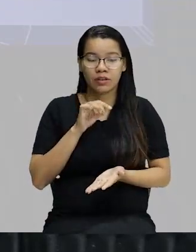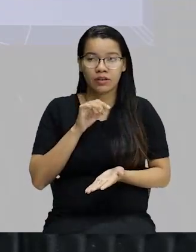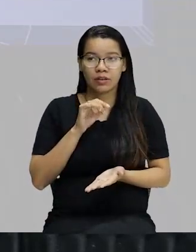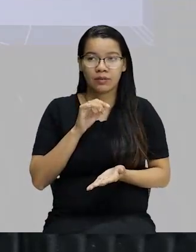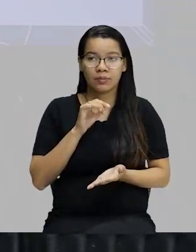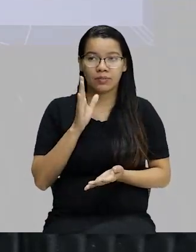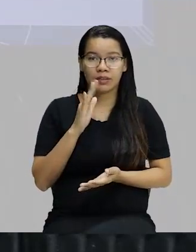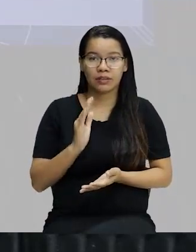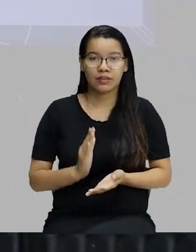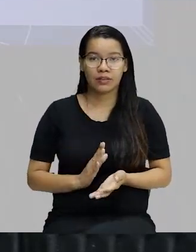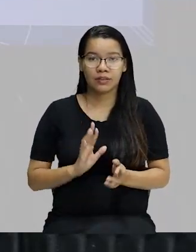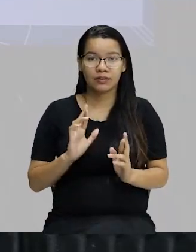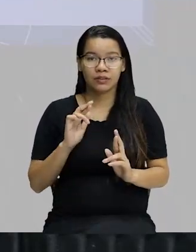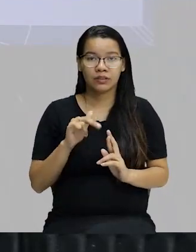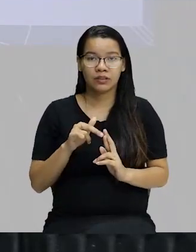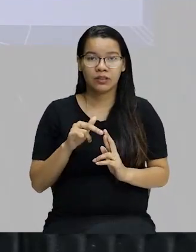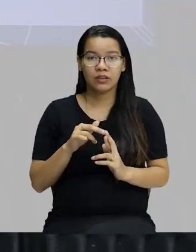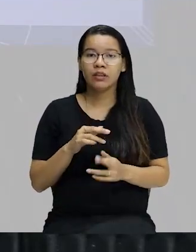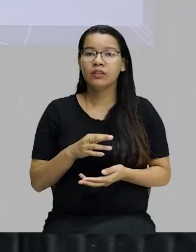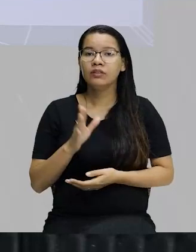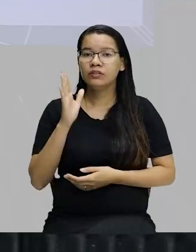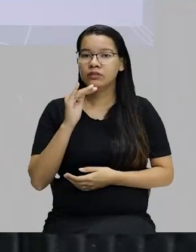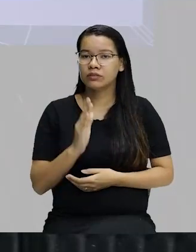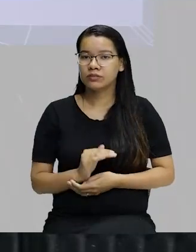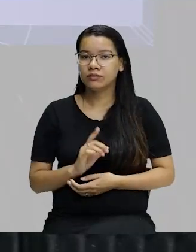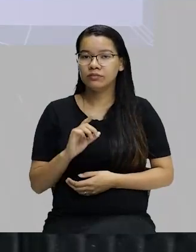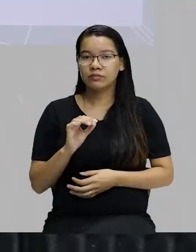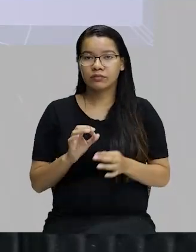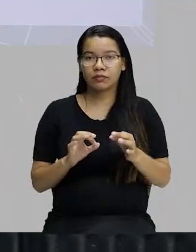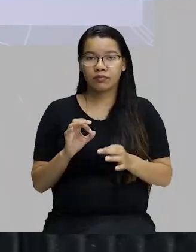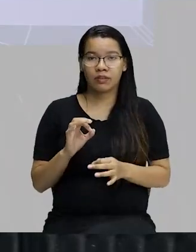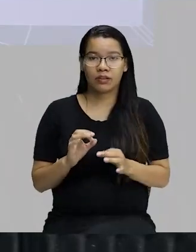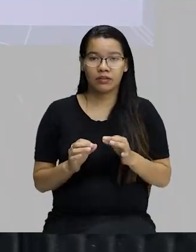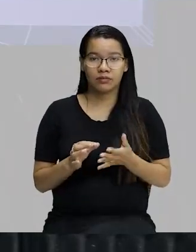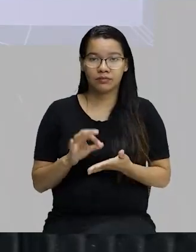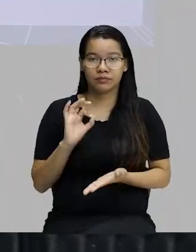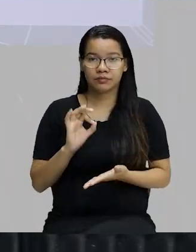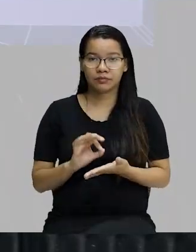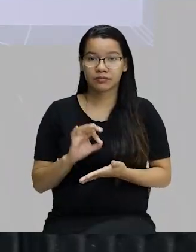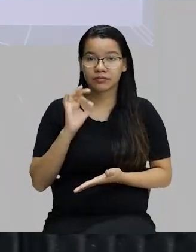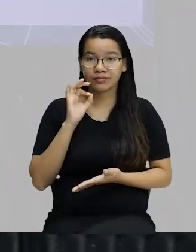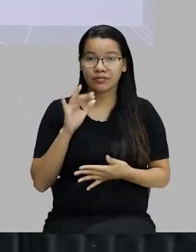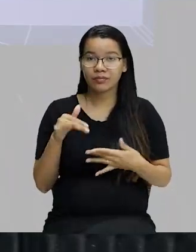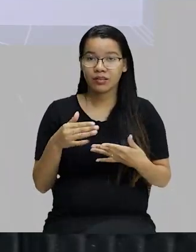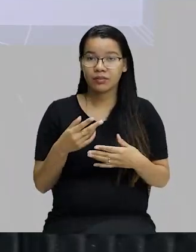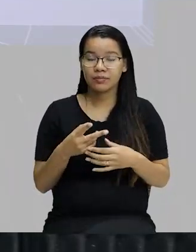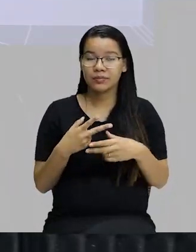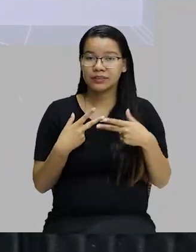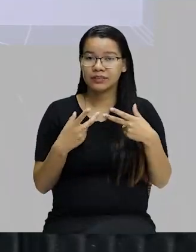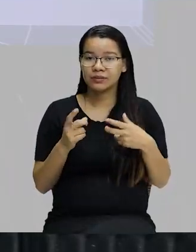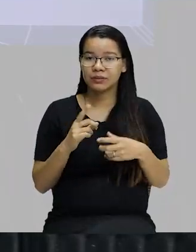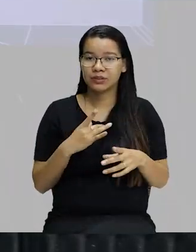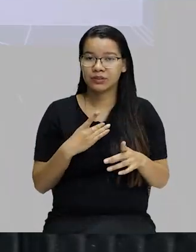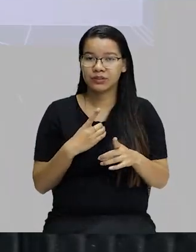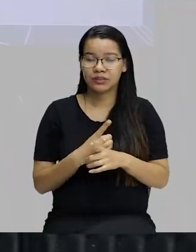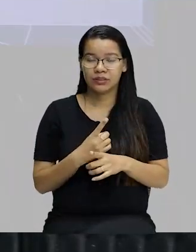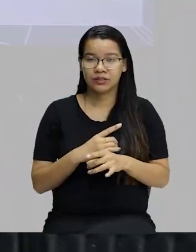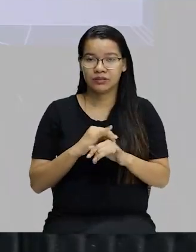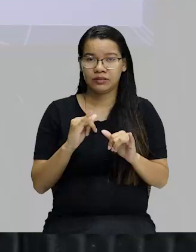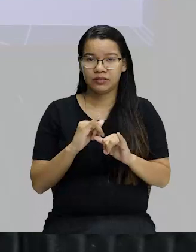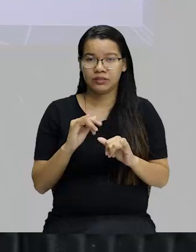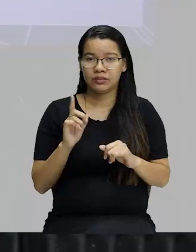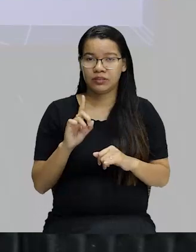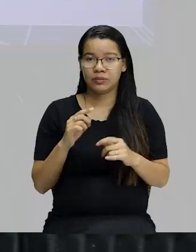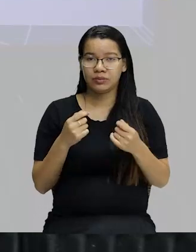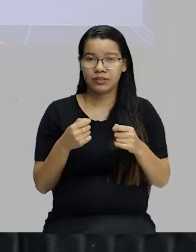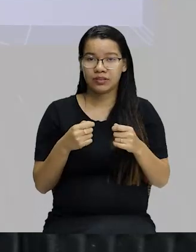referência brasileira é justamente ao café. Então, perceba que para eu localizar informações, eu não tenho que ler o texto todo. Eu faço uma